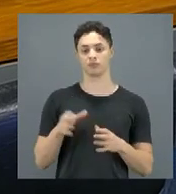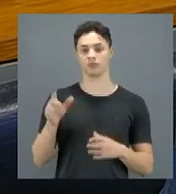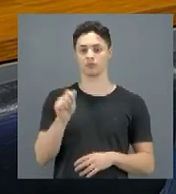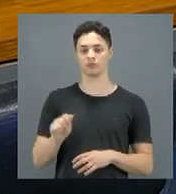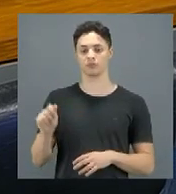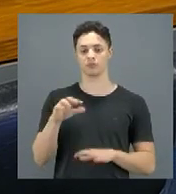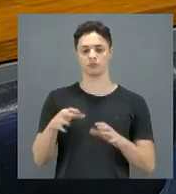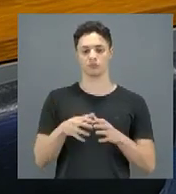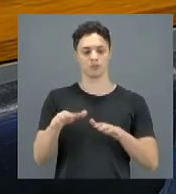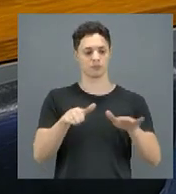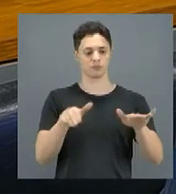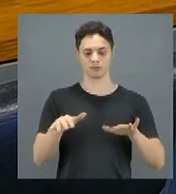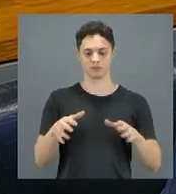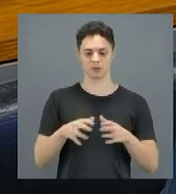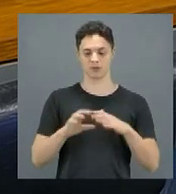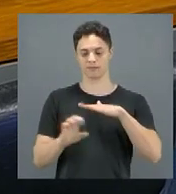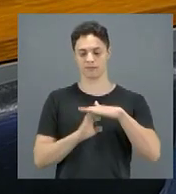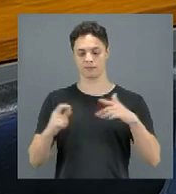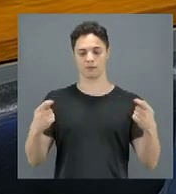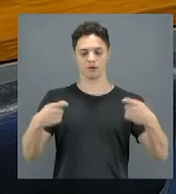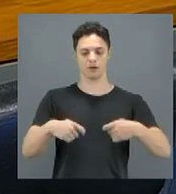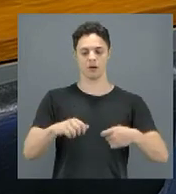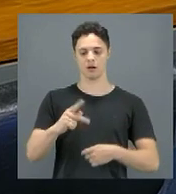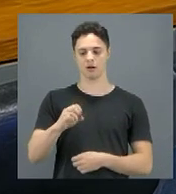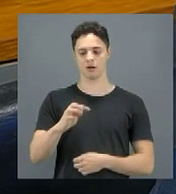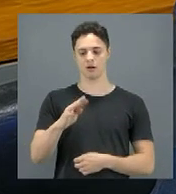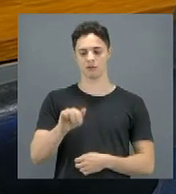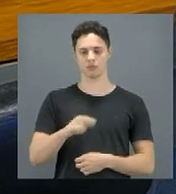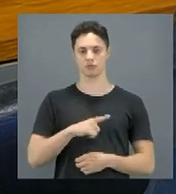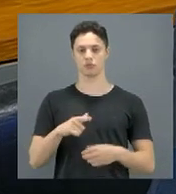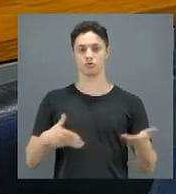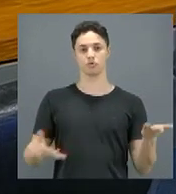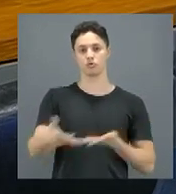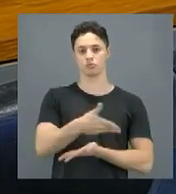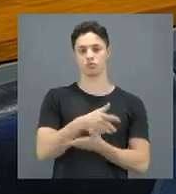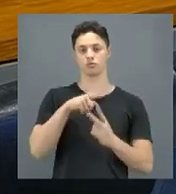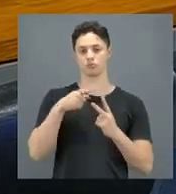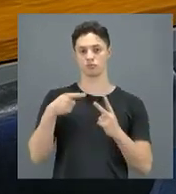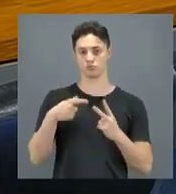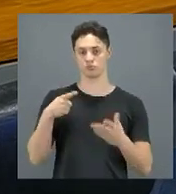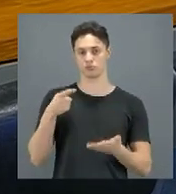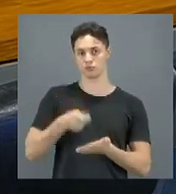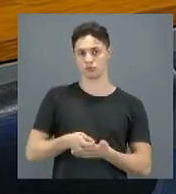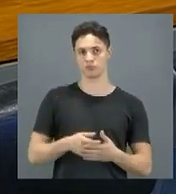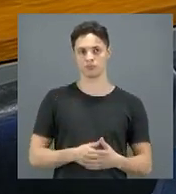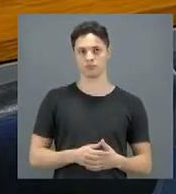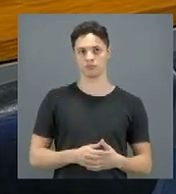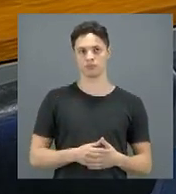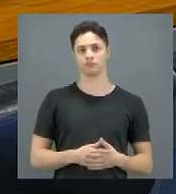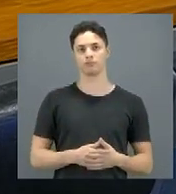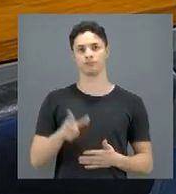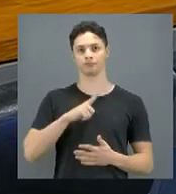reúne empresas de apostas em troca de duas contrapartidas: defender